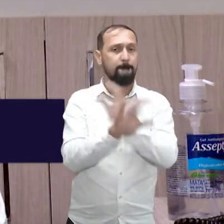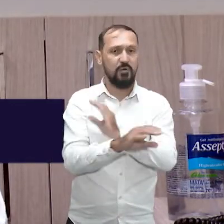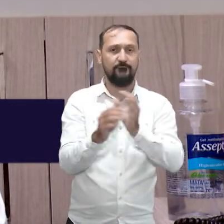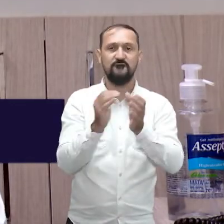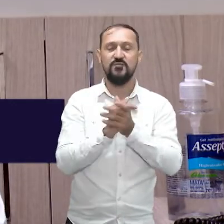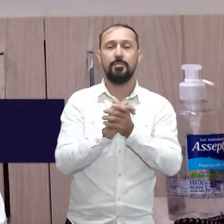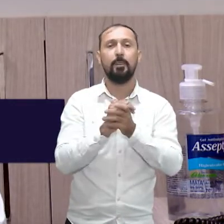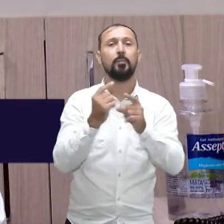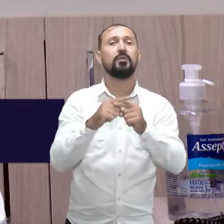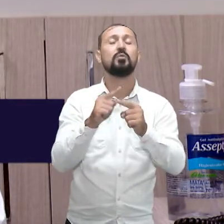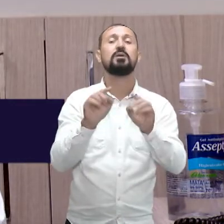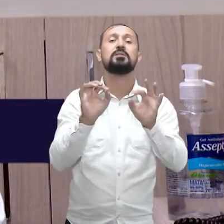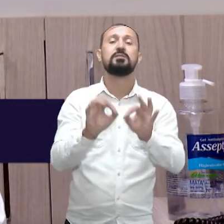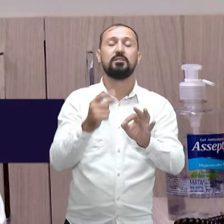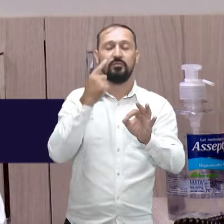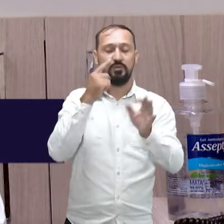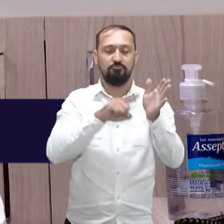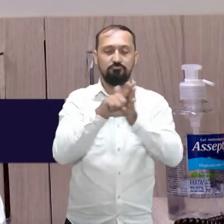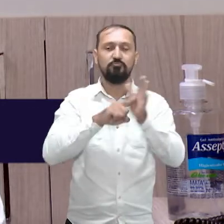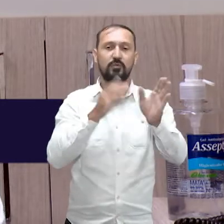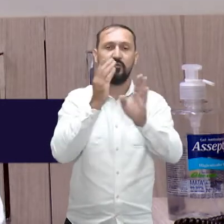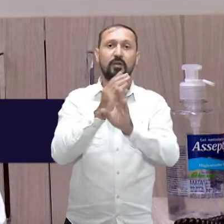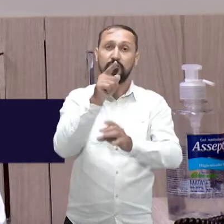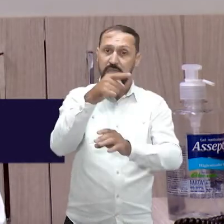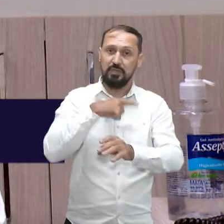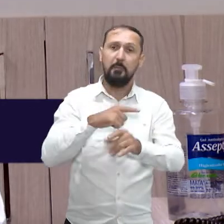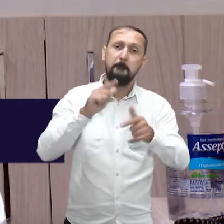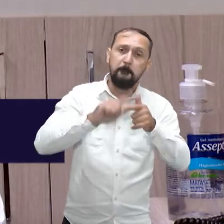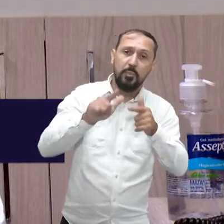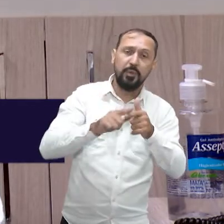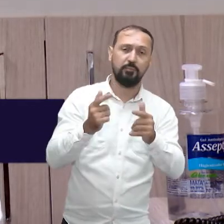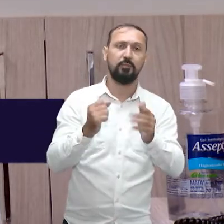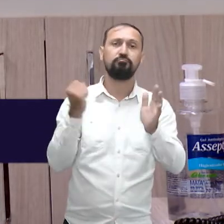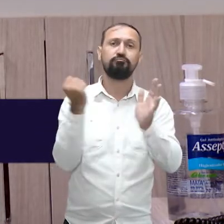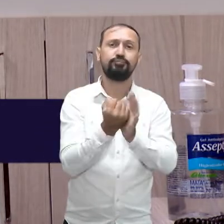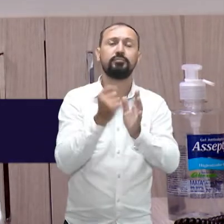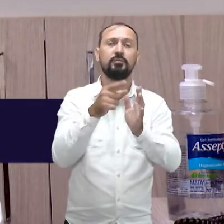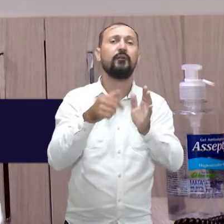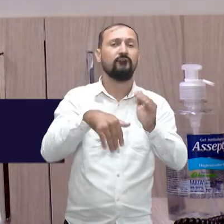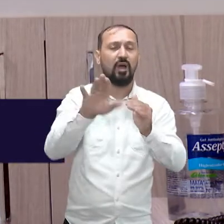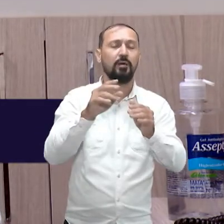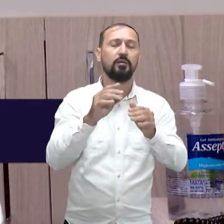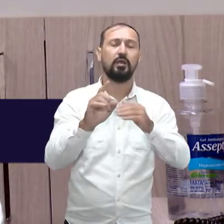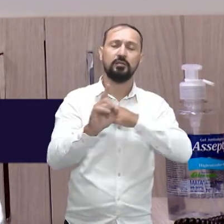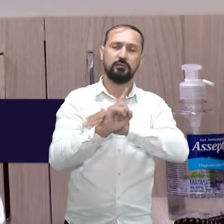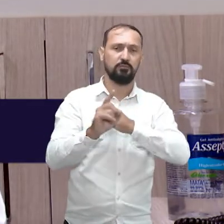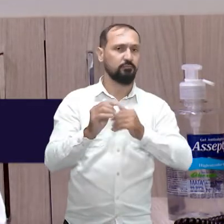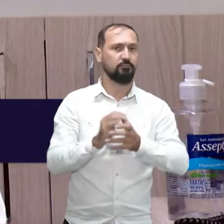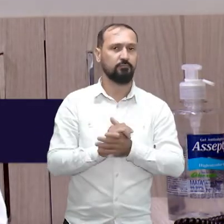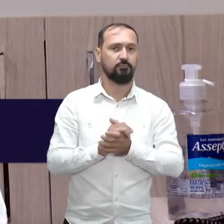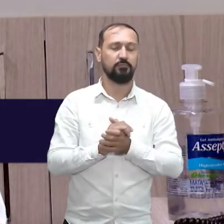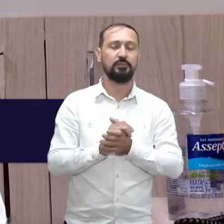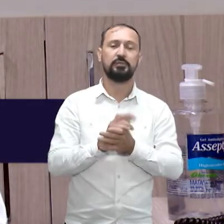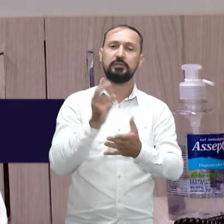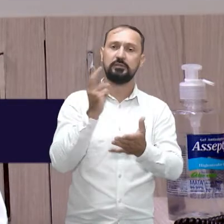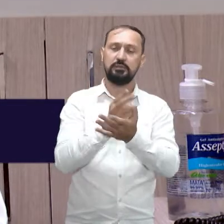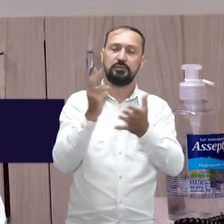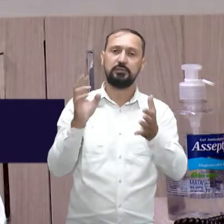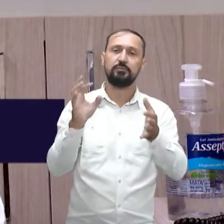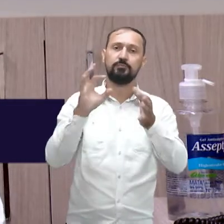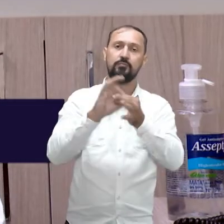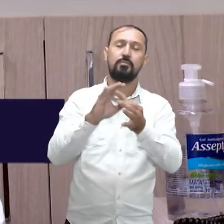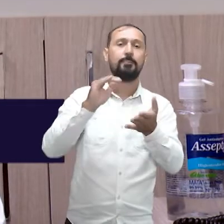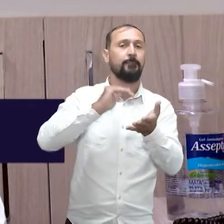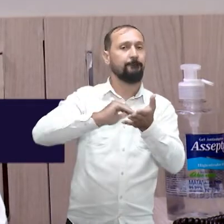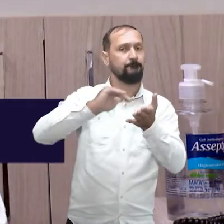tratado, de forma completa, porque não é justo fazer um diagnóstico e dizer ao paciente que tem um problema e que ele procure um acesso.